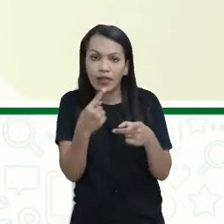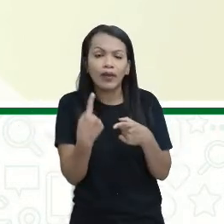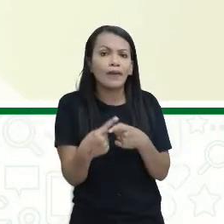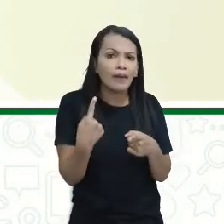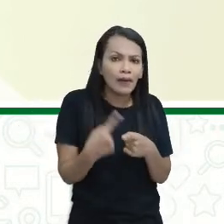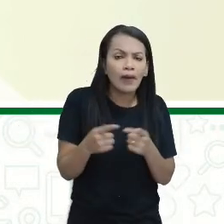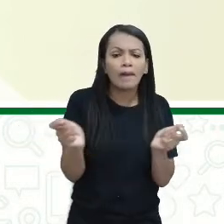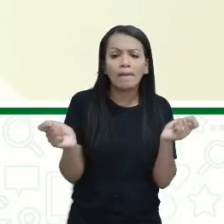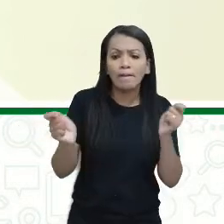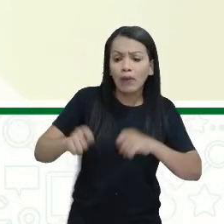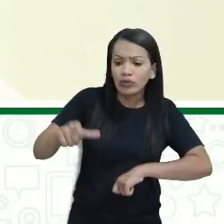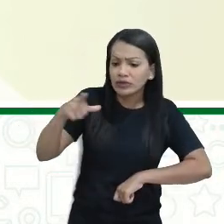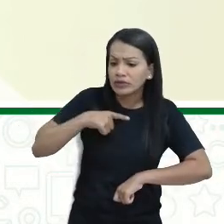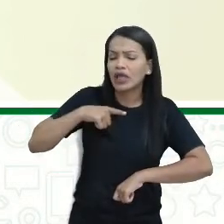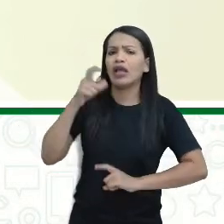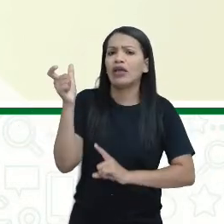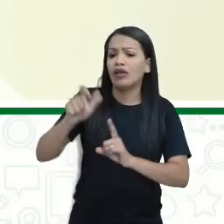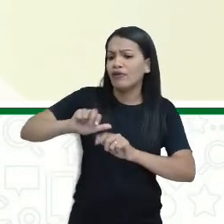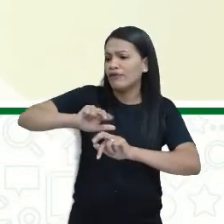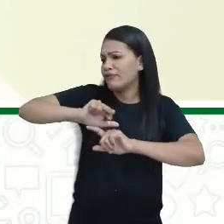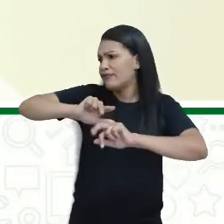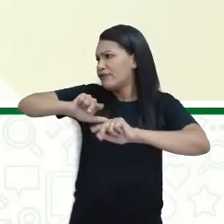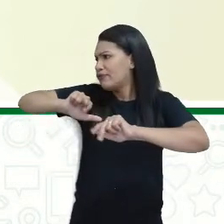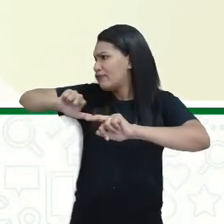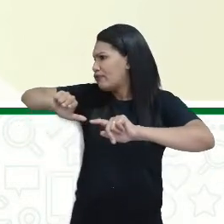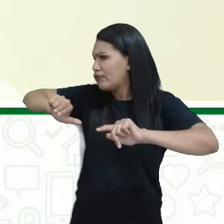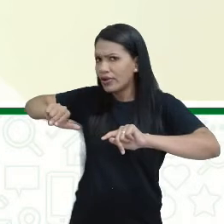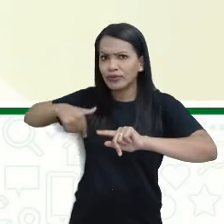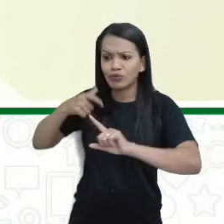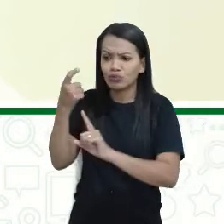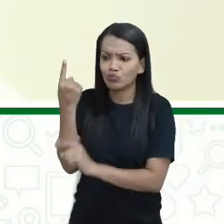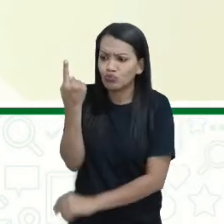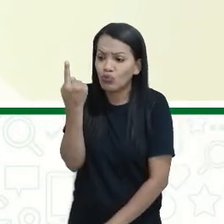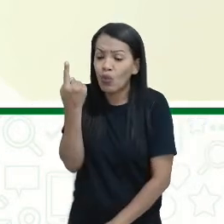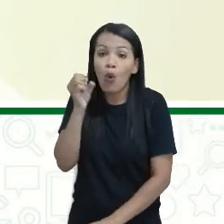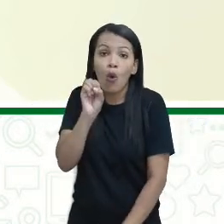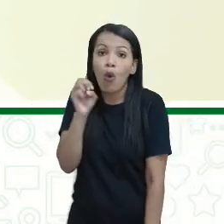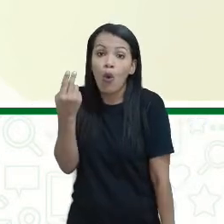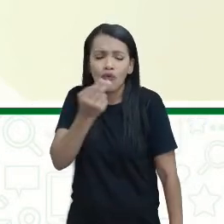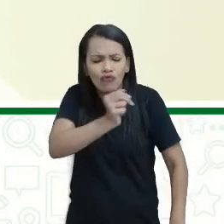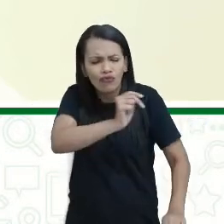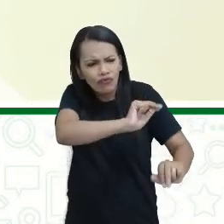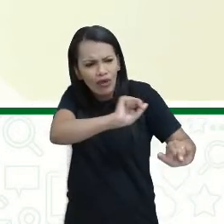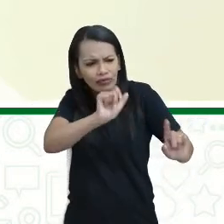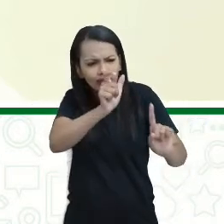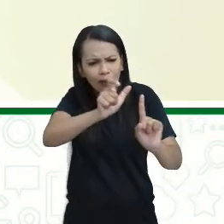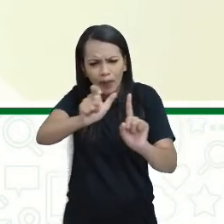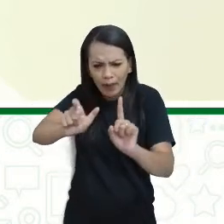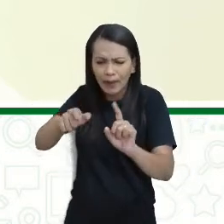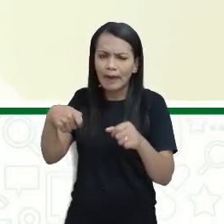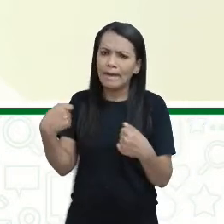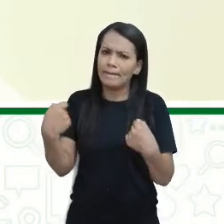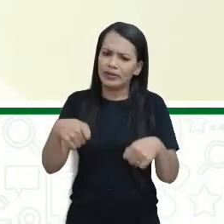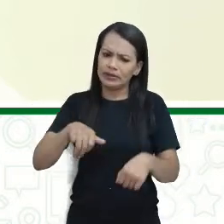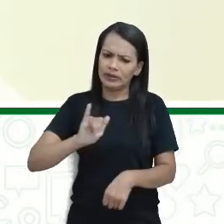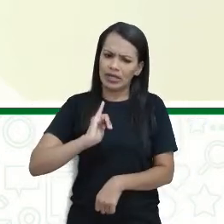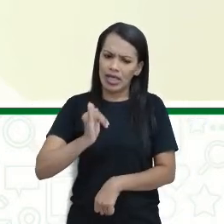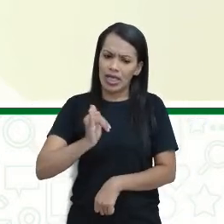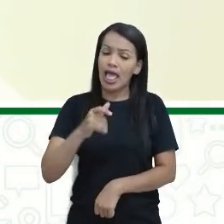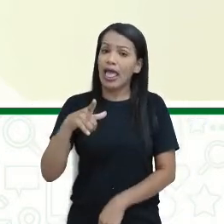ser muitas personagens num texto, pode ser uma só, tá bom? Para ser texto narrativo, não precisa